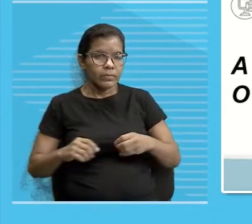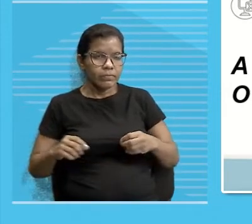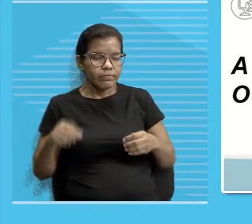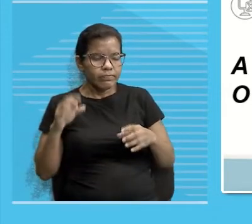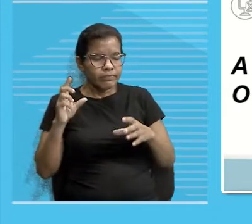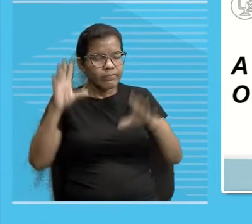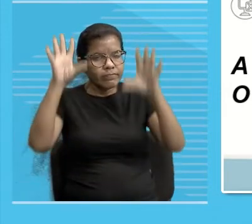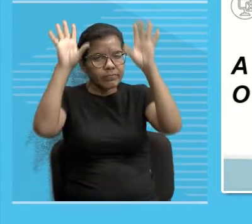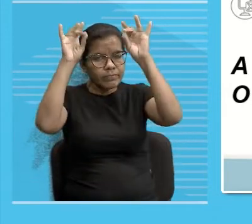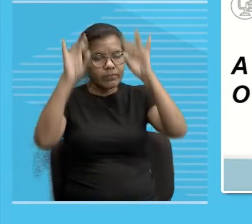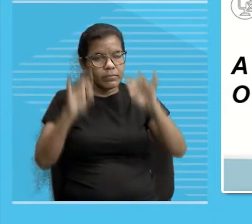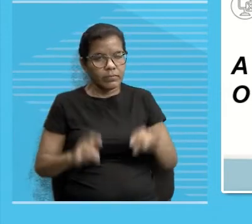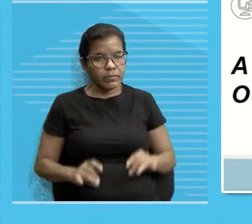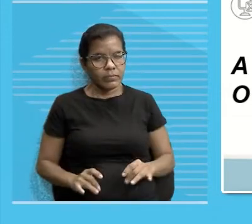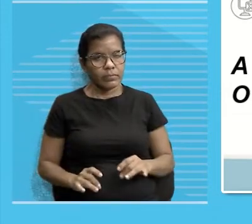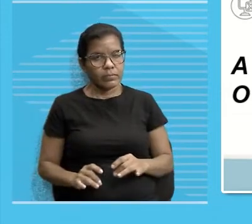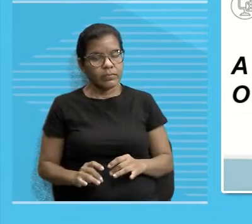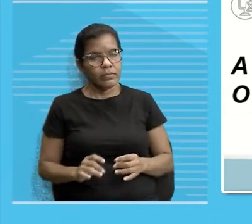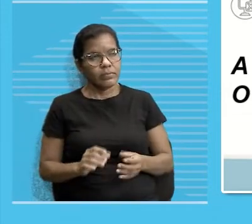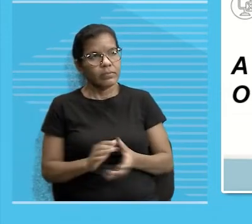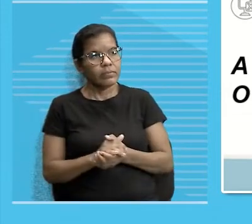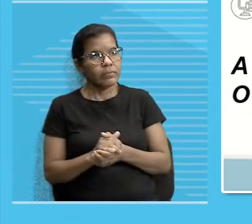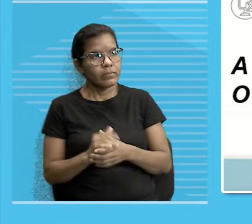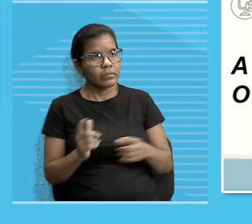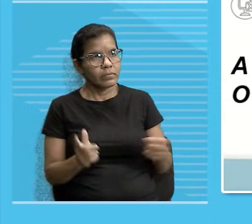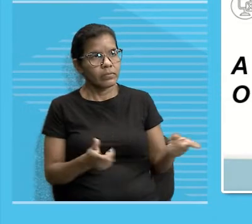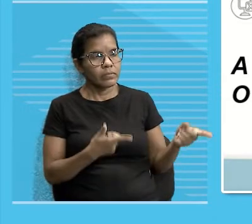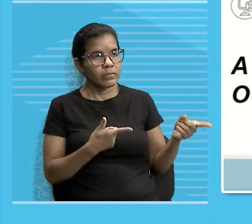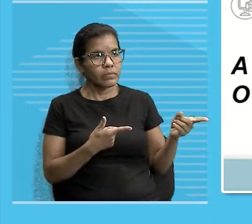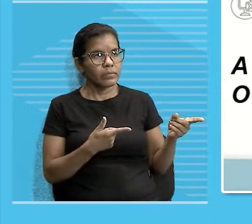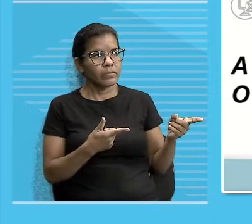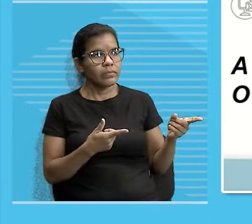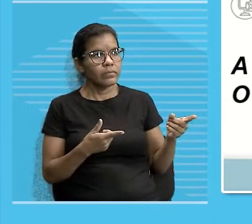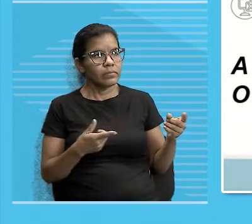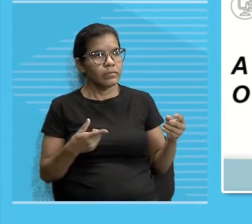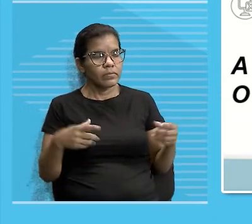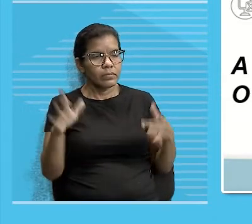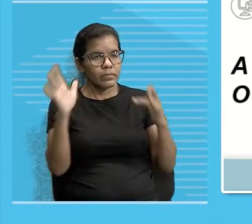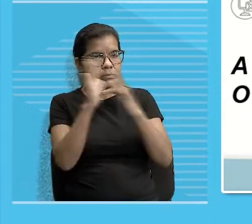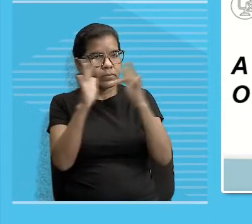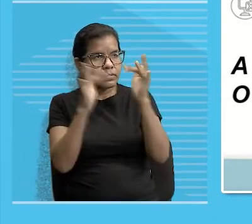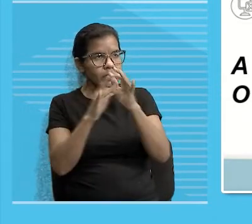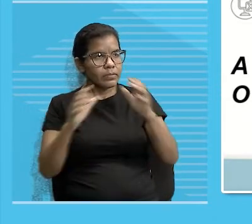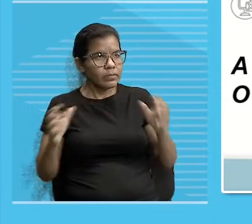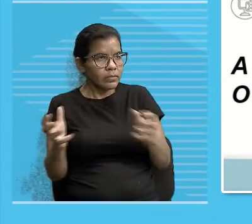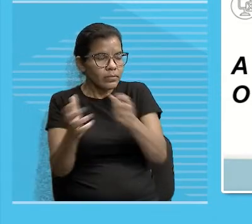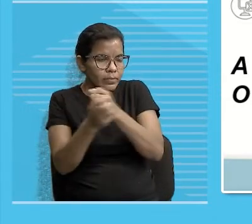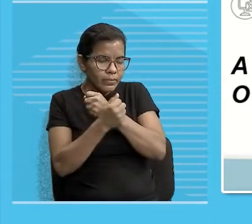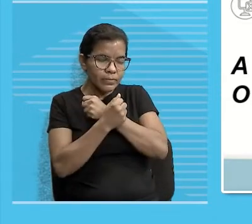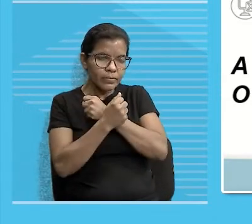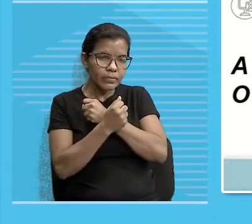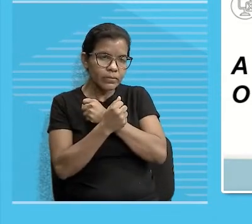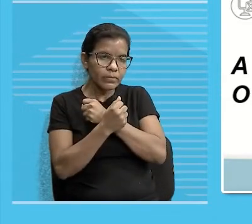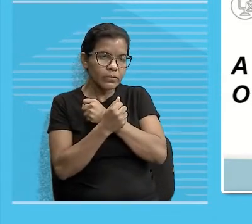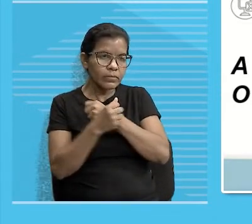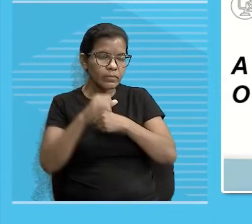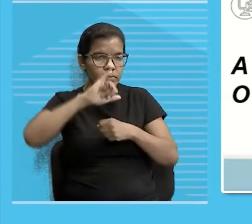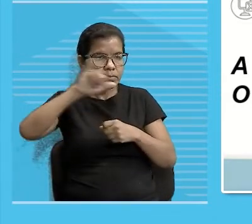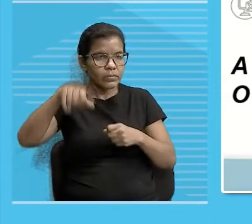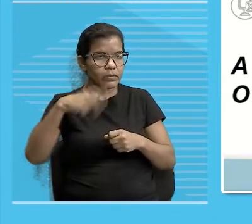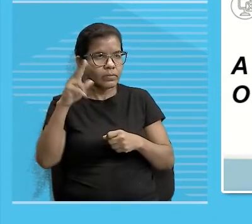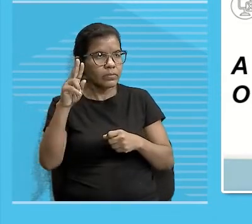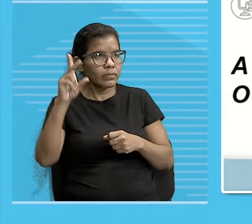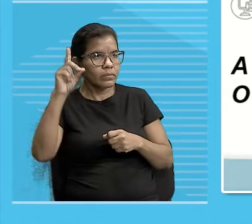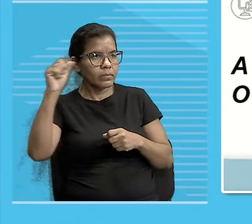pontos específicos, né? Olha aí o próprio Jesus sendo agarrado aí pelo Judas, como se fosse o beijo,